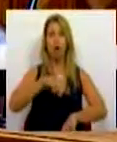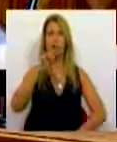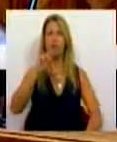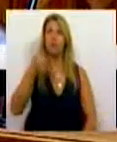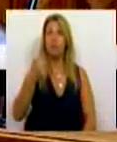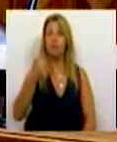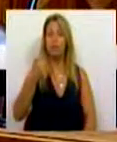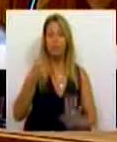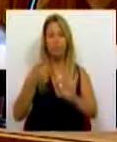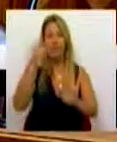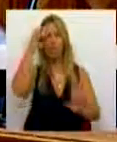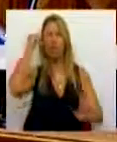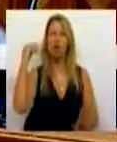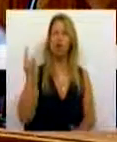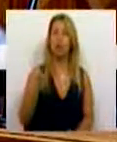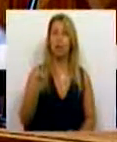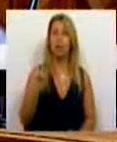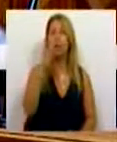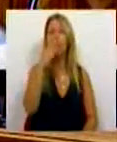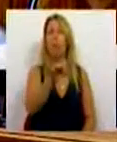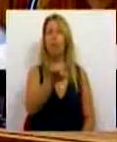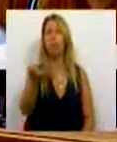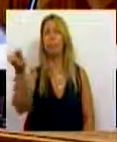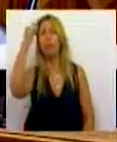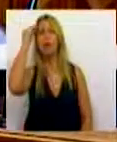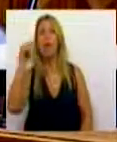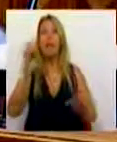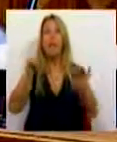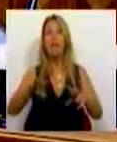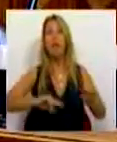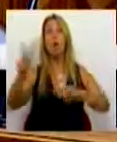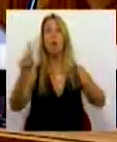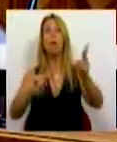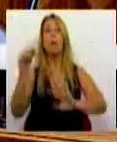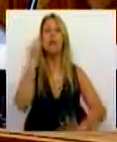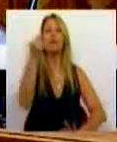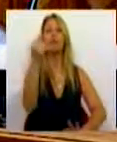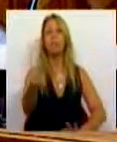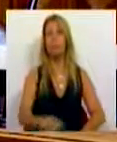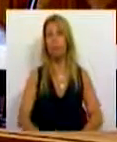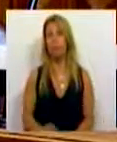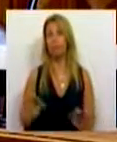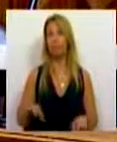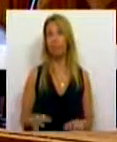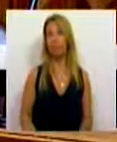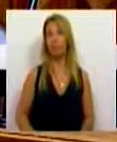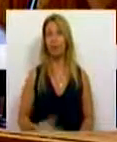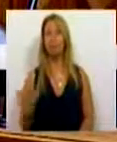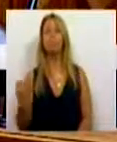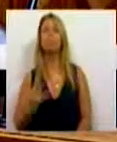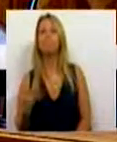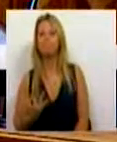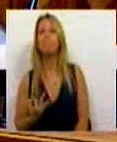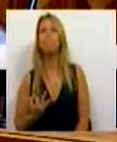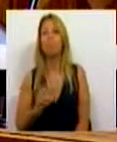esquecer, porque parece que está muito esquecido, o fim da mobilidade especial. E de facto, o